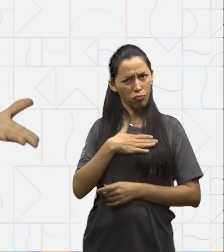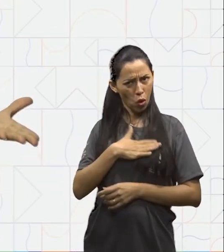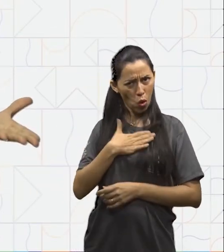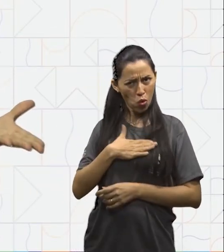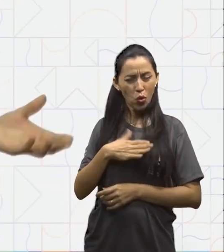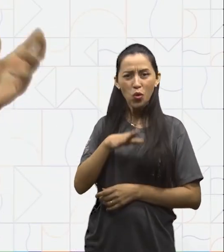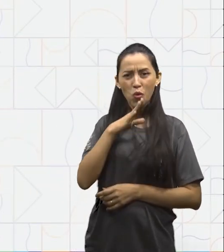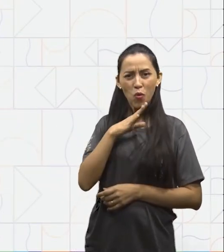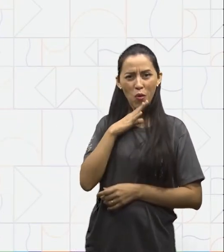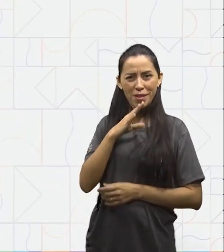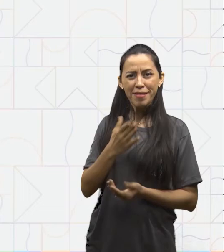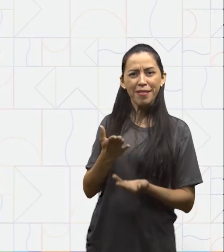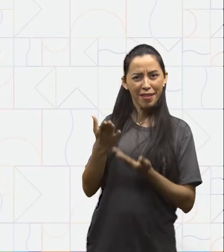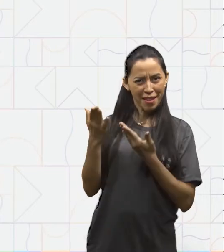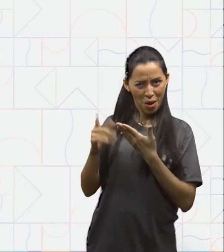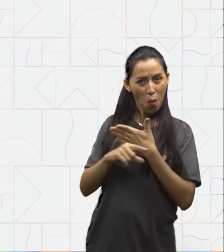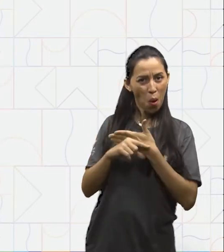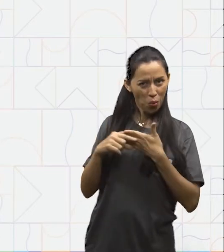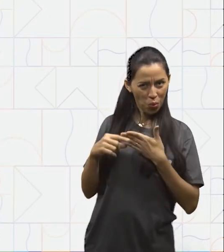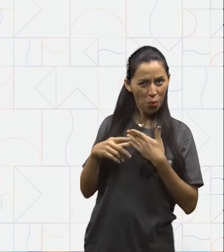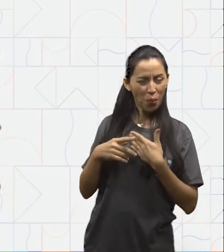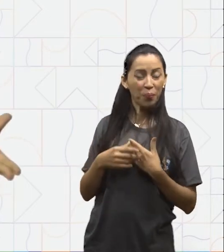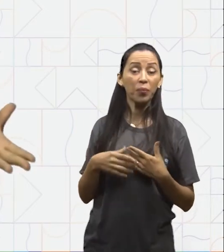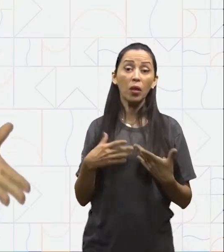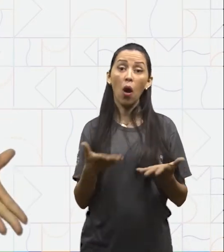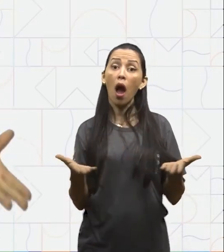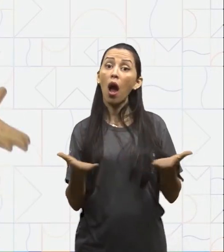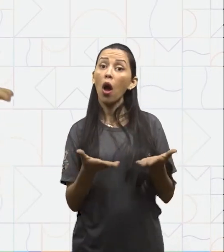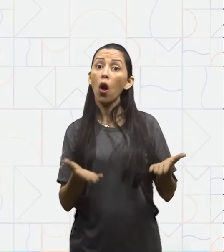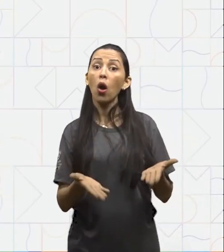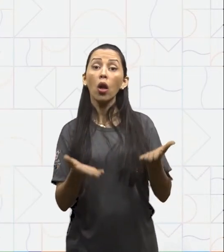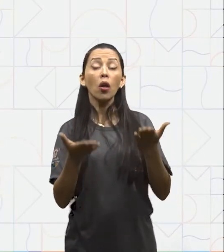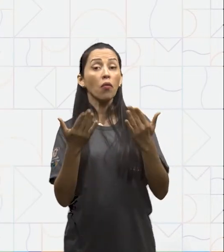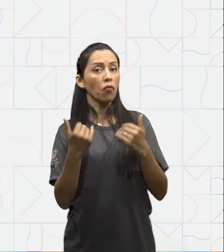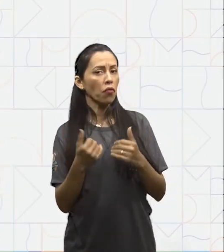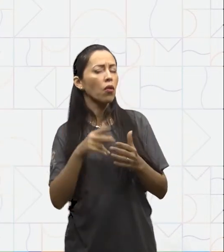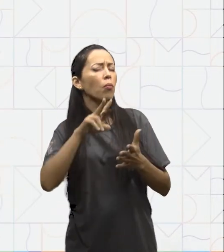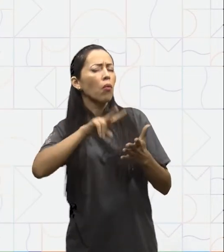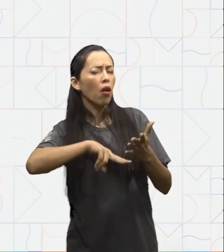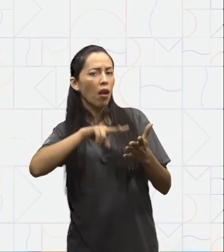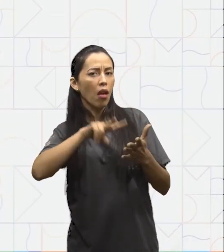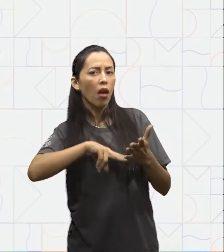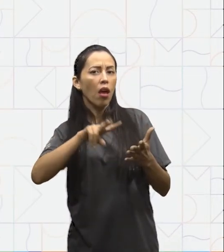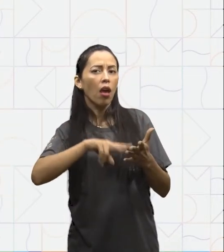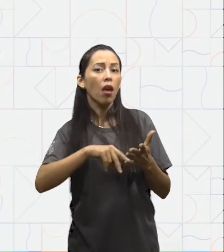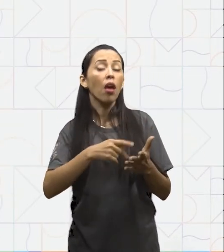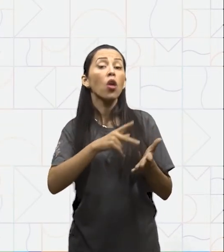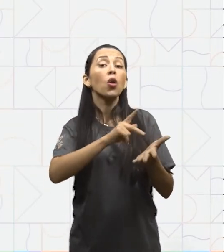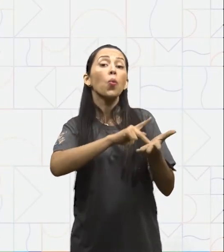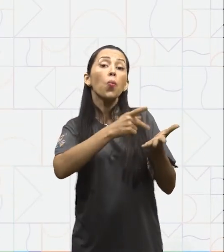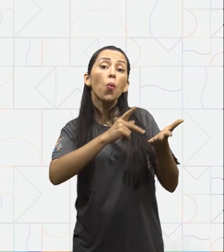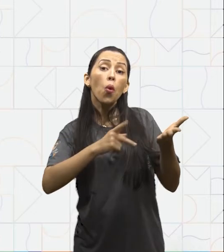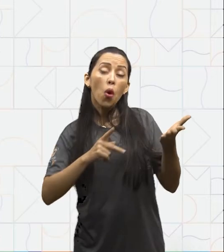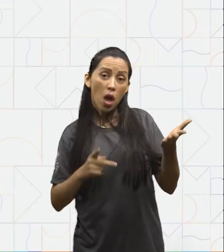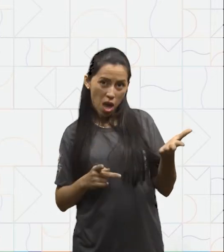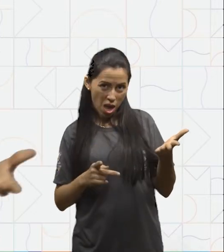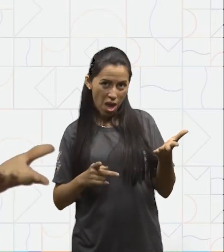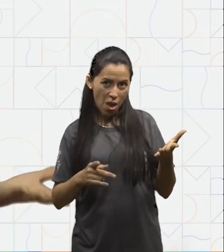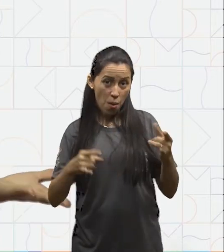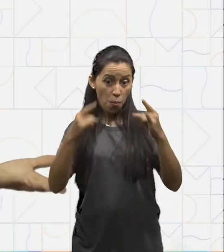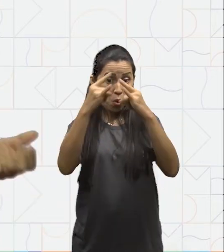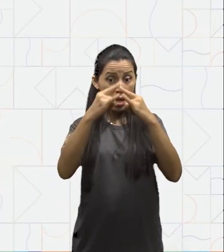que lemos? Maravilha! Vamos então para a leitura de alguns trechos do poema